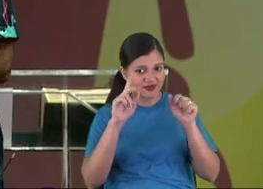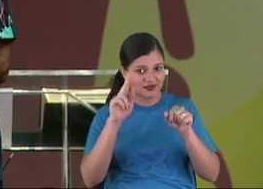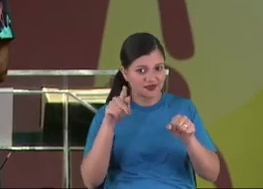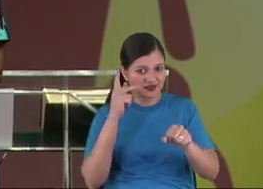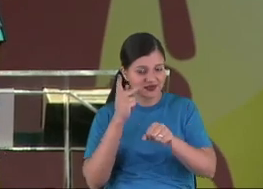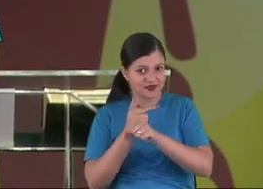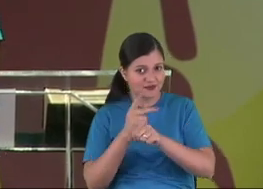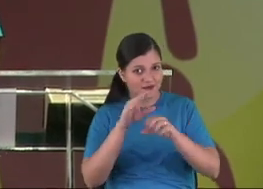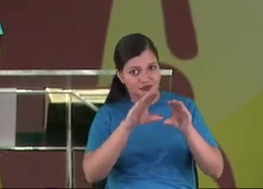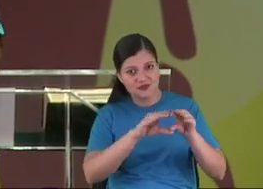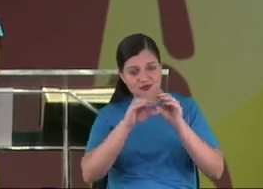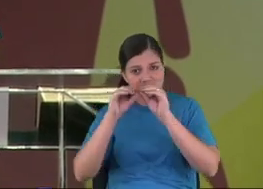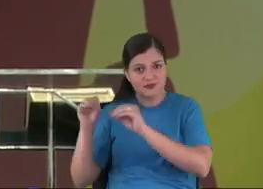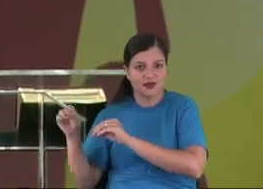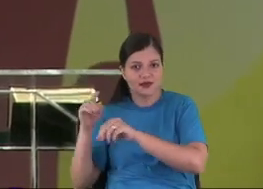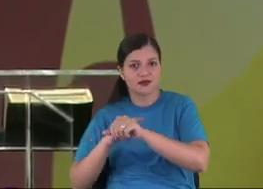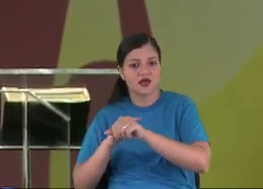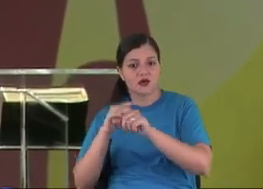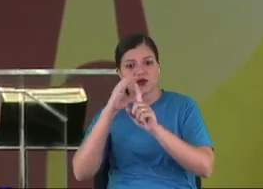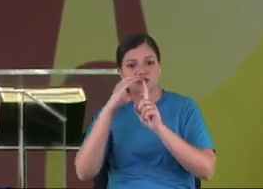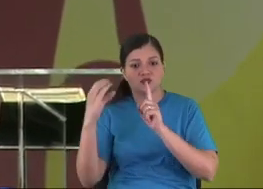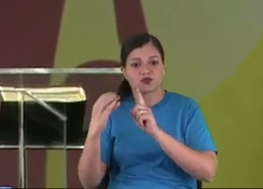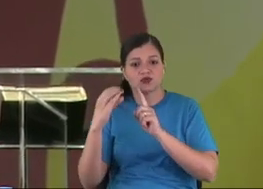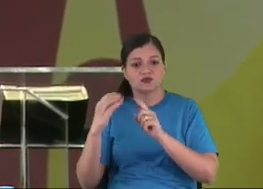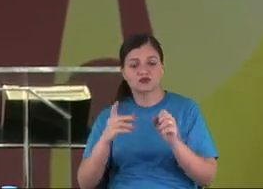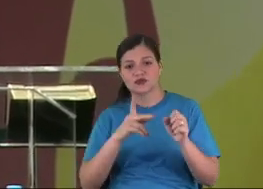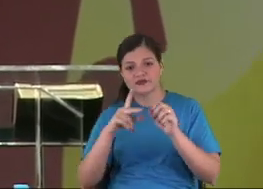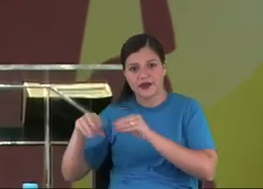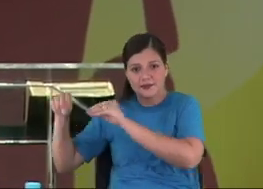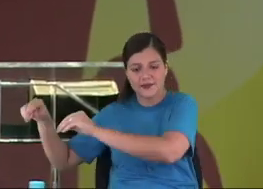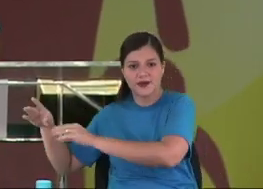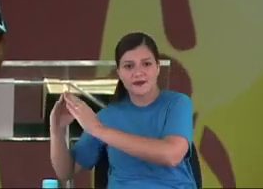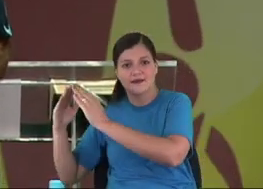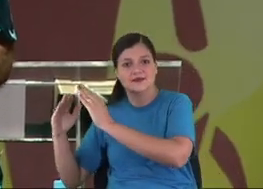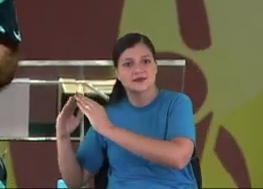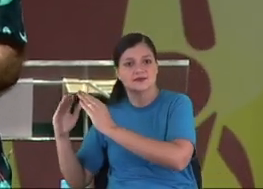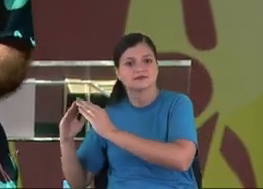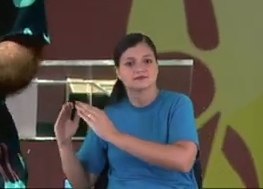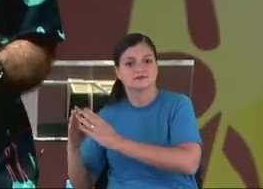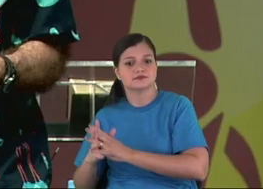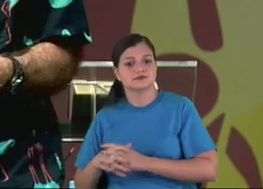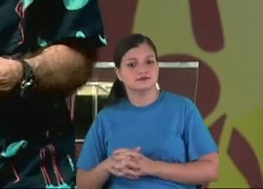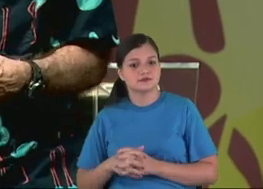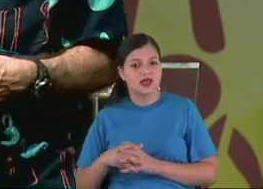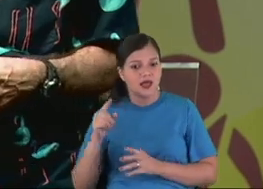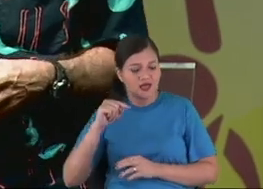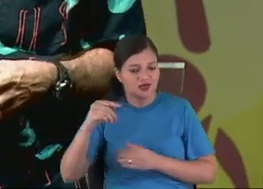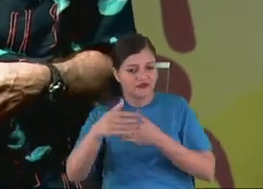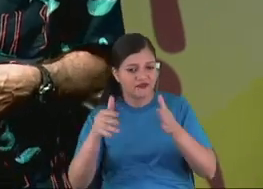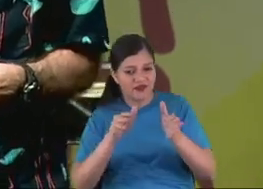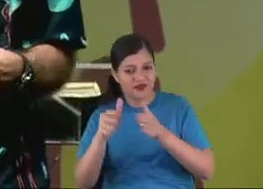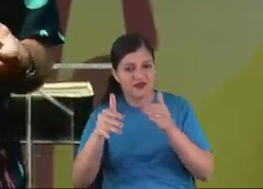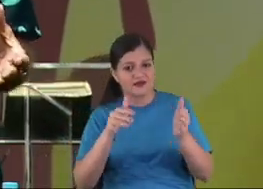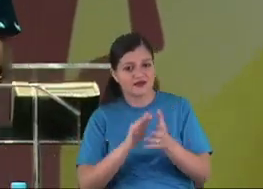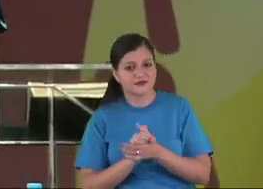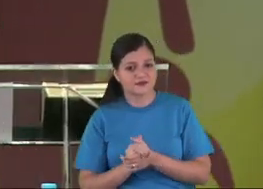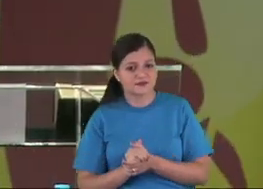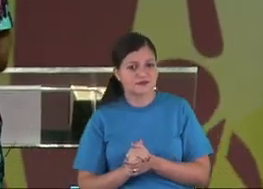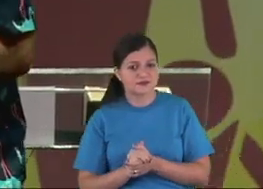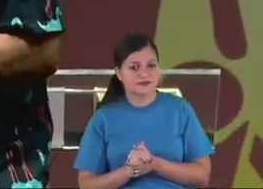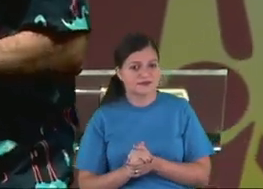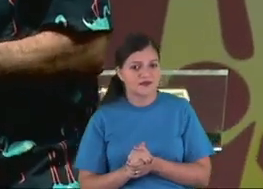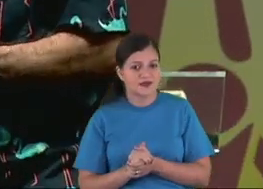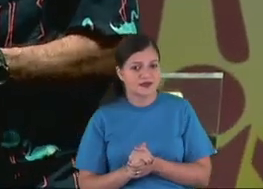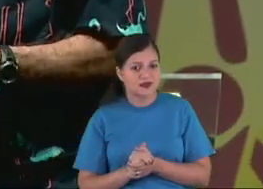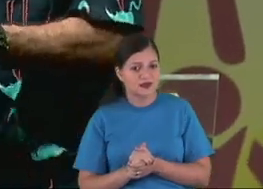culto. Pega ela para levar em casa. Aí ele foi lá na secretaria... E a secretaria não